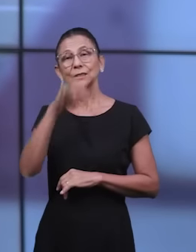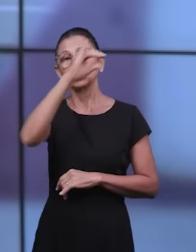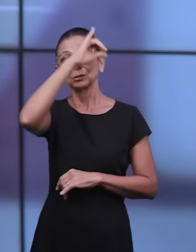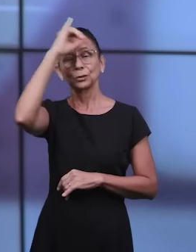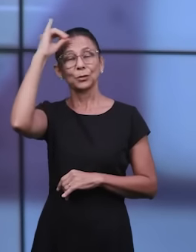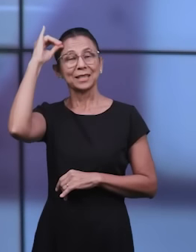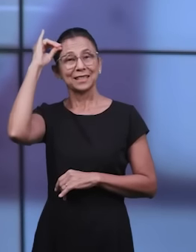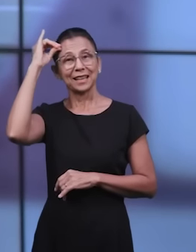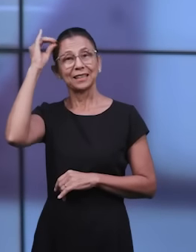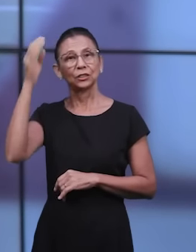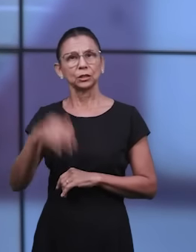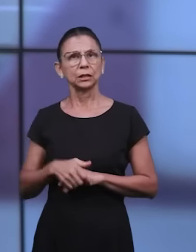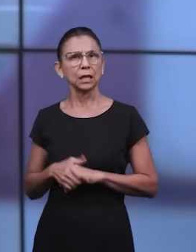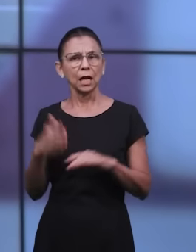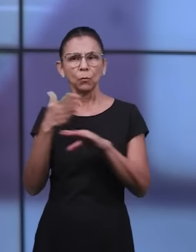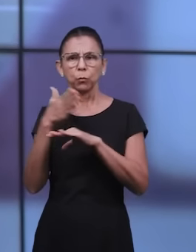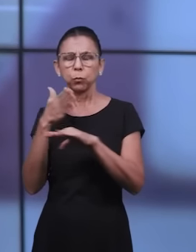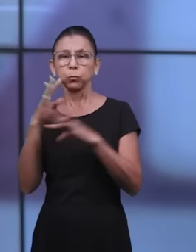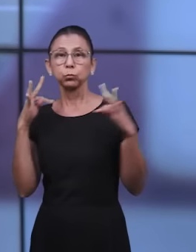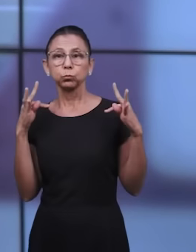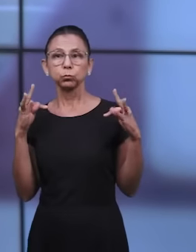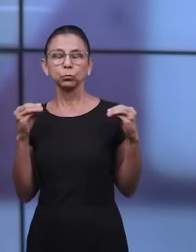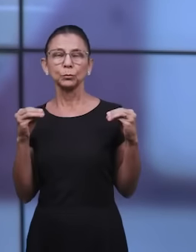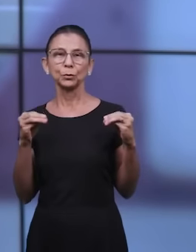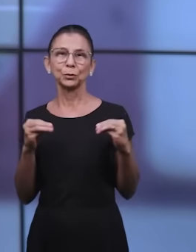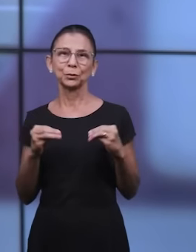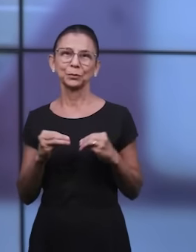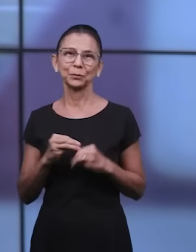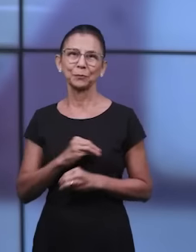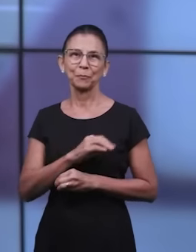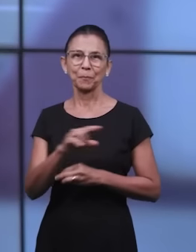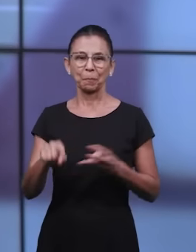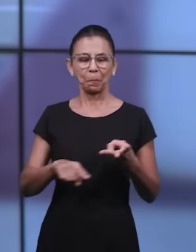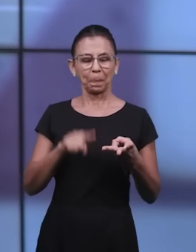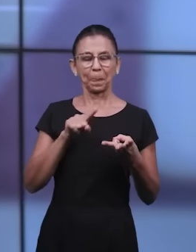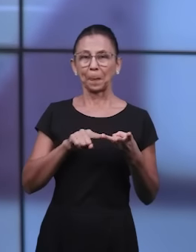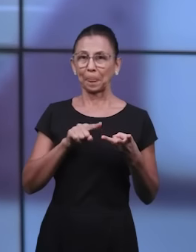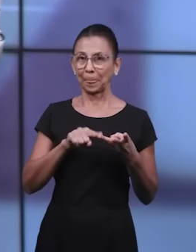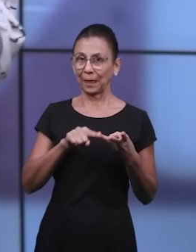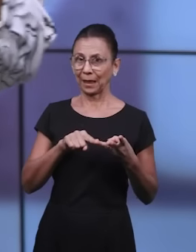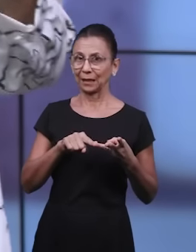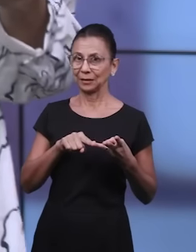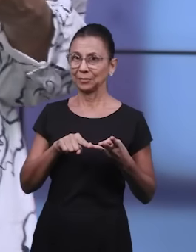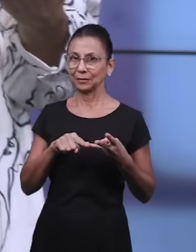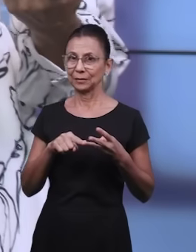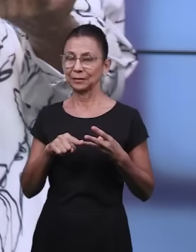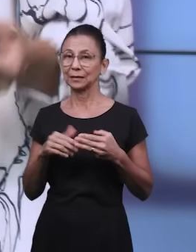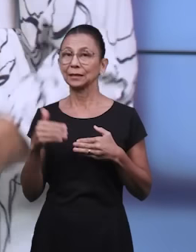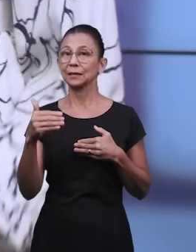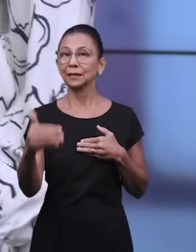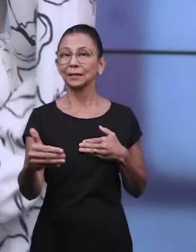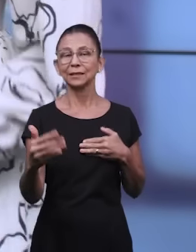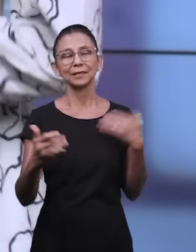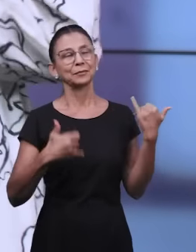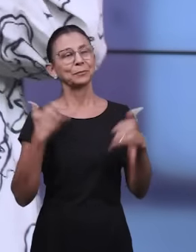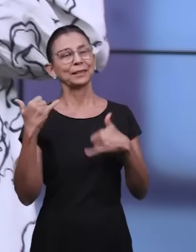veem a maldade e já acessam de tudo. Um terceiro cuidado, então, a partir daí